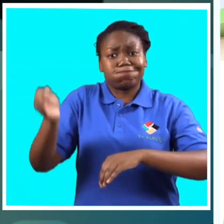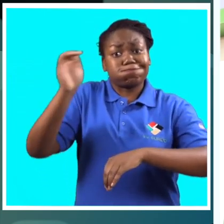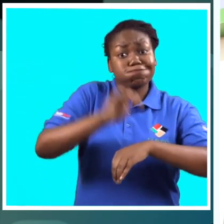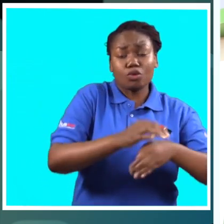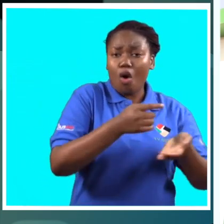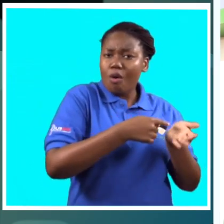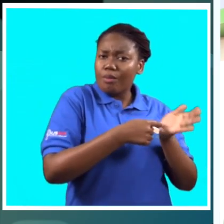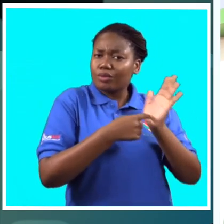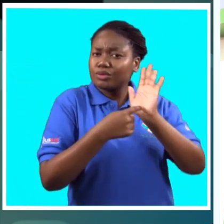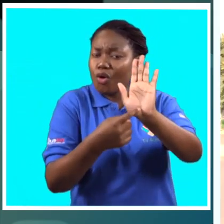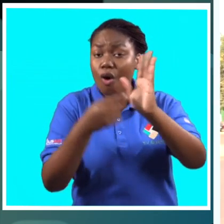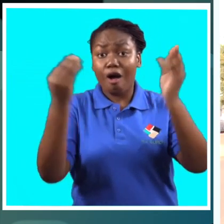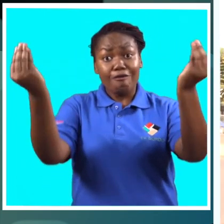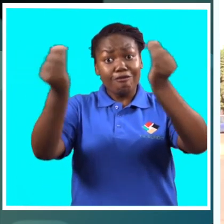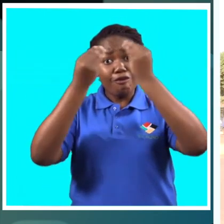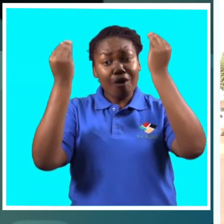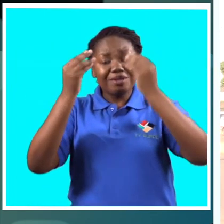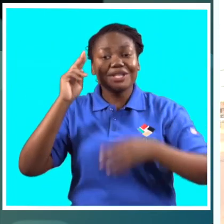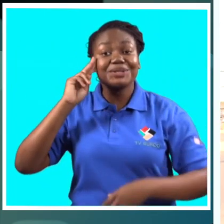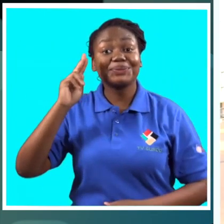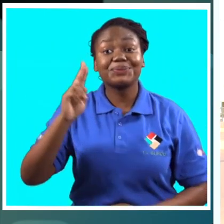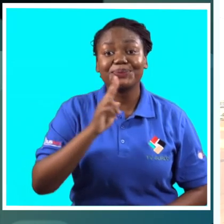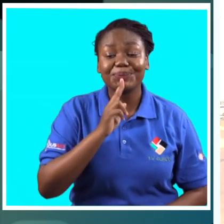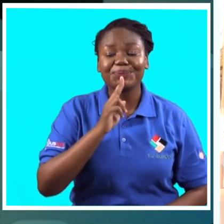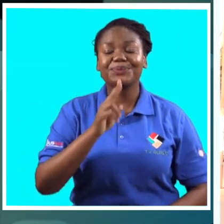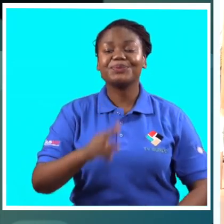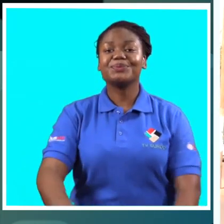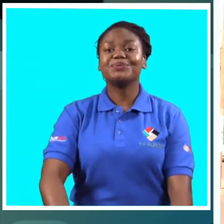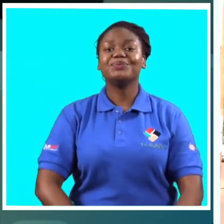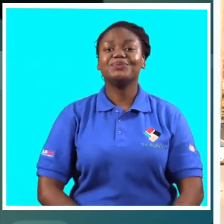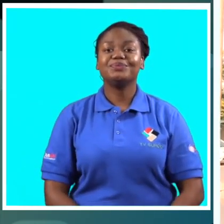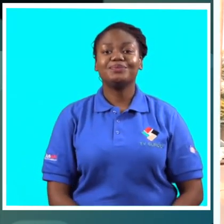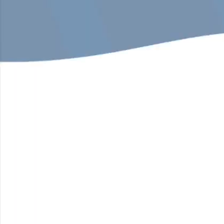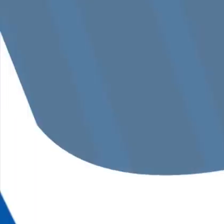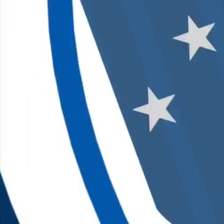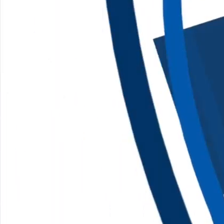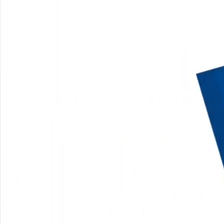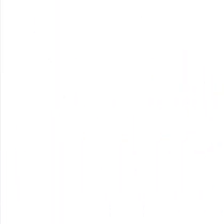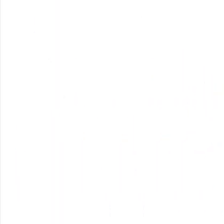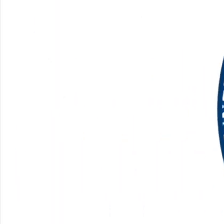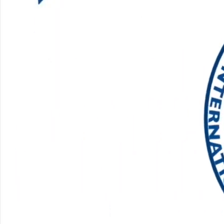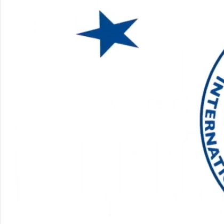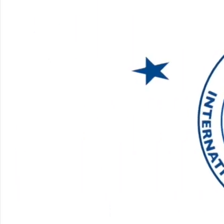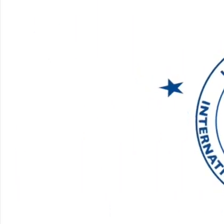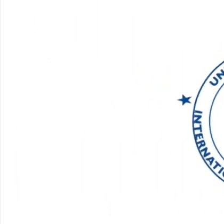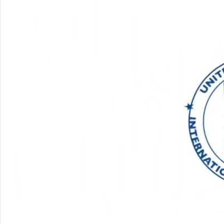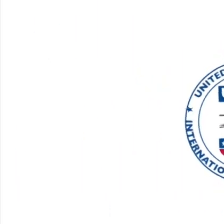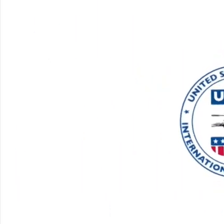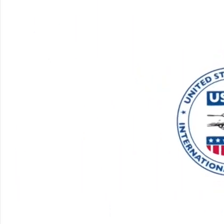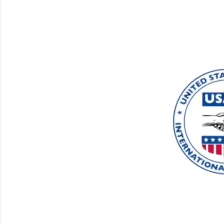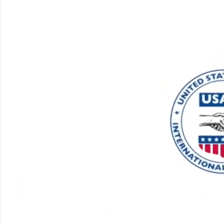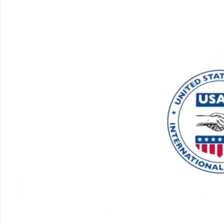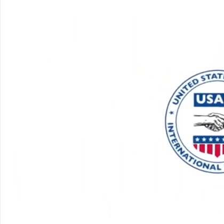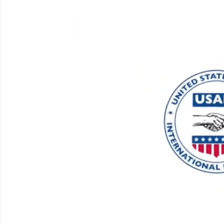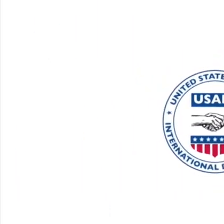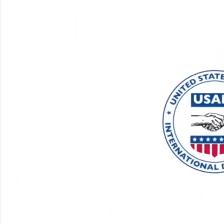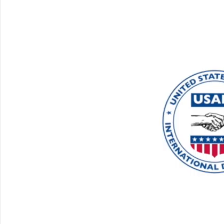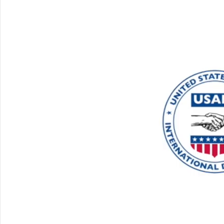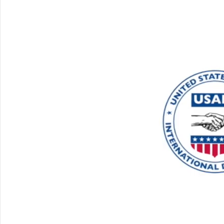O Instituto de Formação Profissional mostrou a abertura para a formação de surdos. Por isso, encoraja toda a comunidade surda